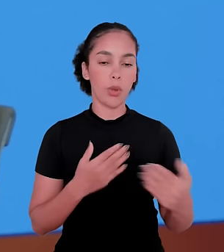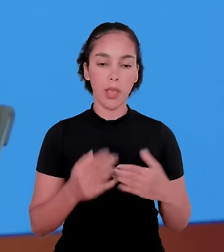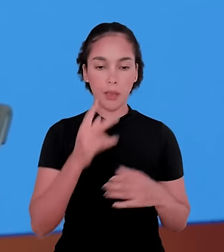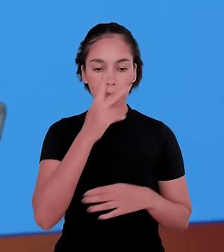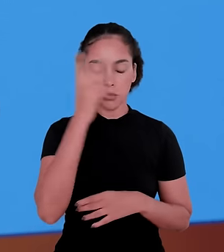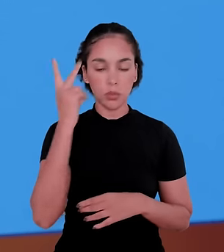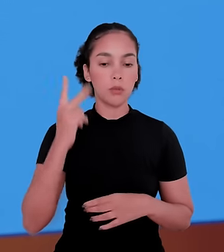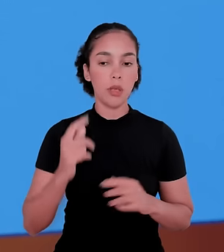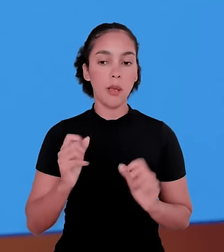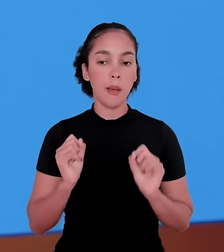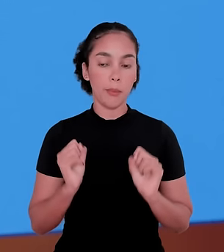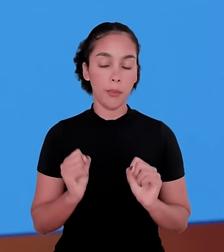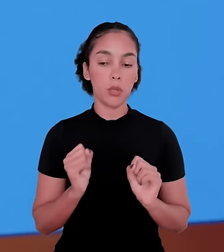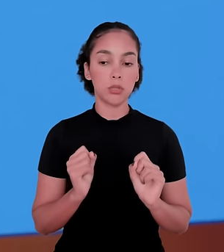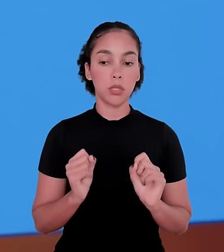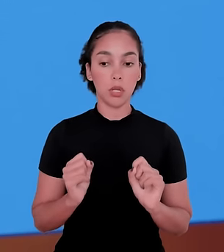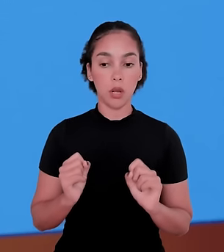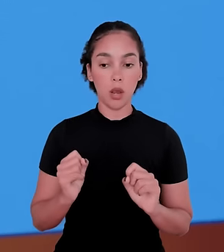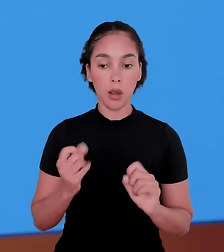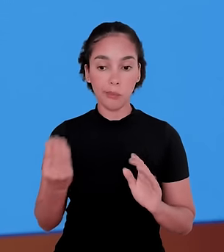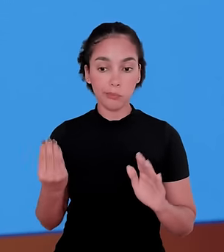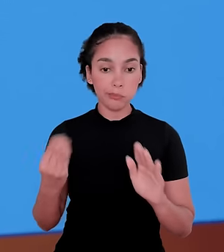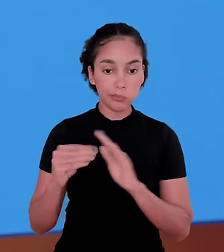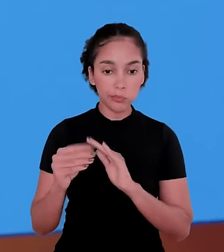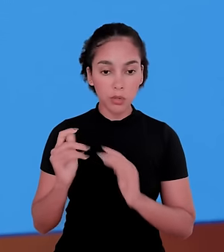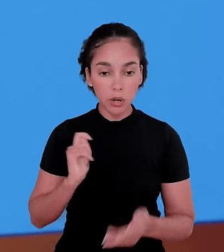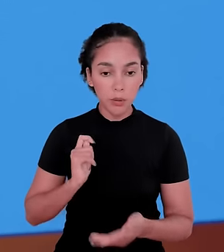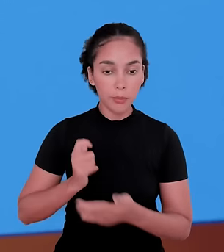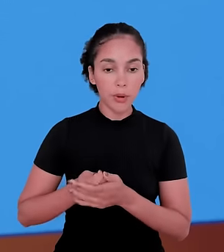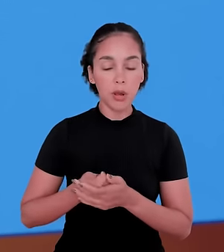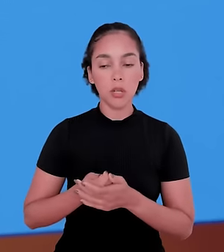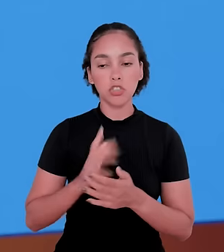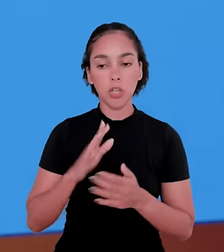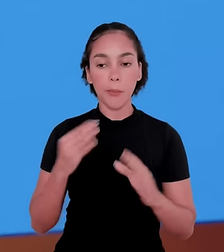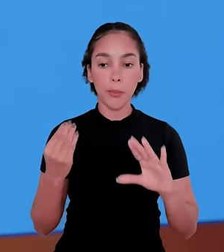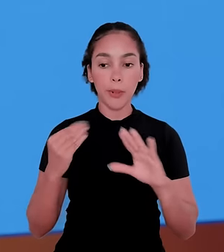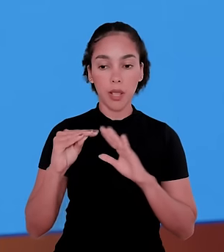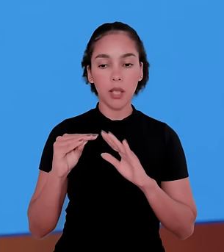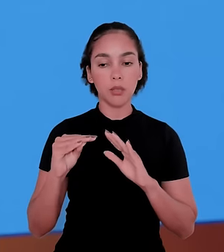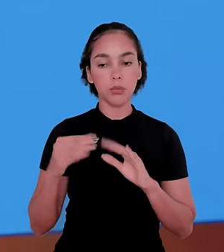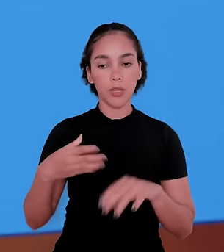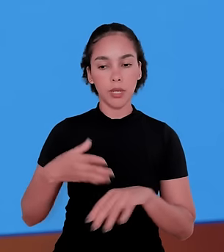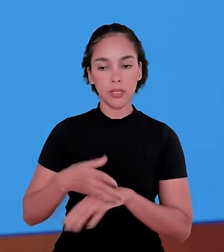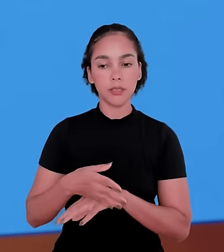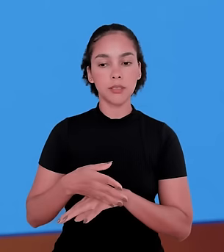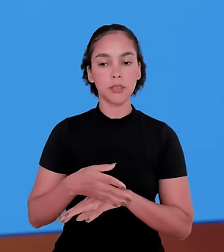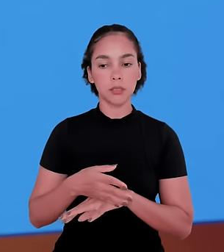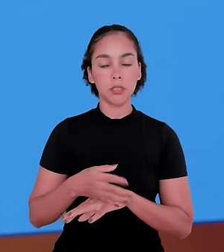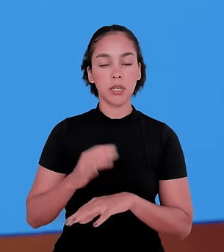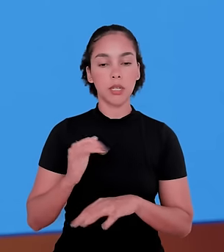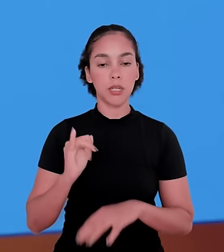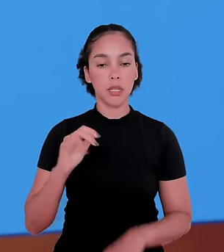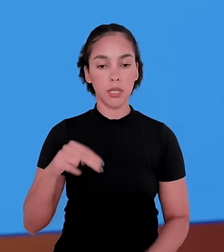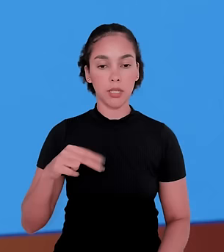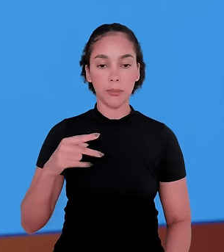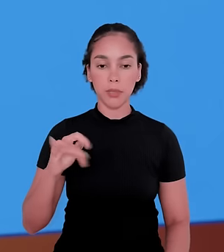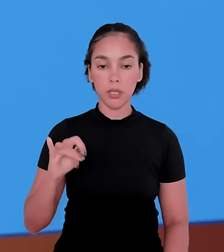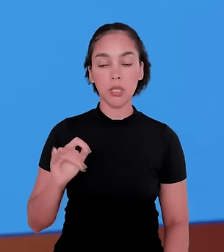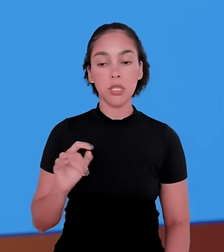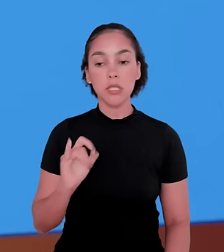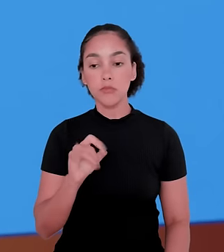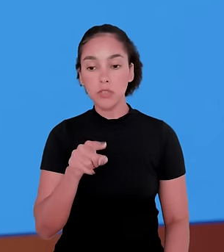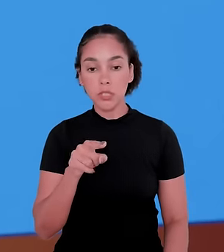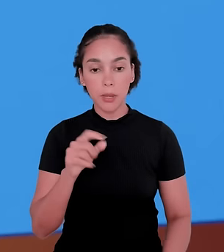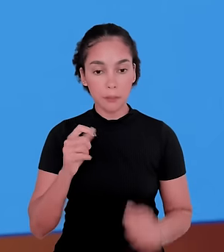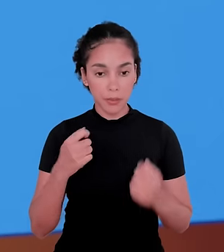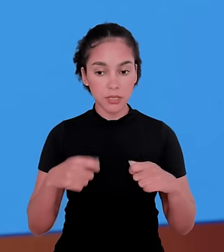ele depositou a partir do momento que ele deposita e que é publicado ali que entra nos trâmites do INPI se